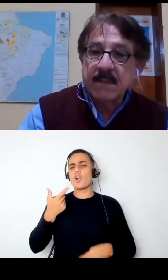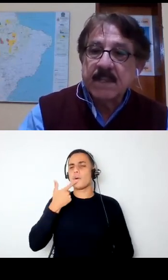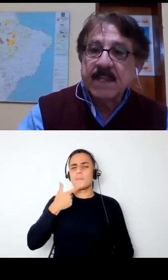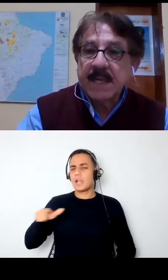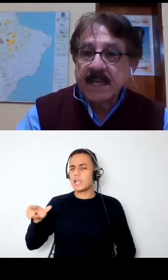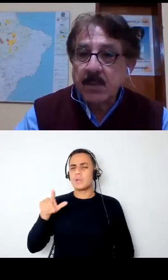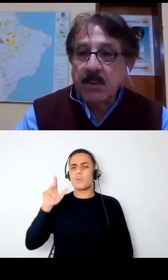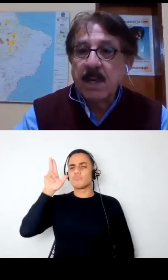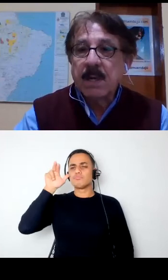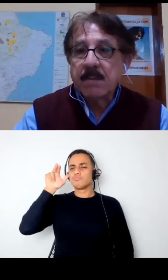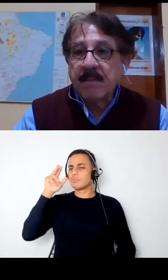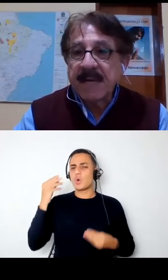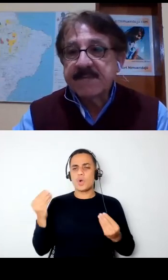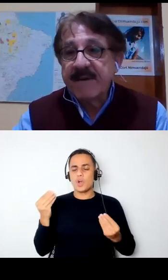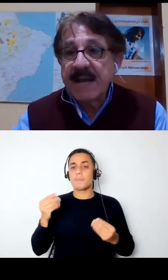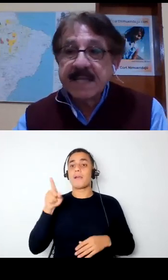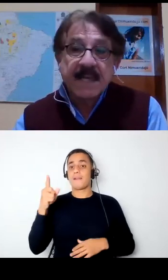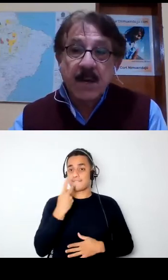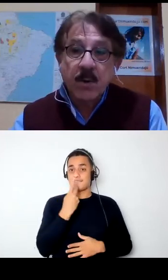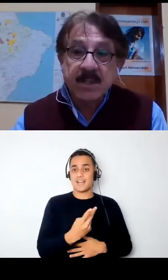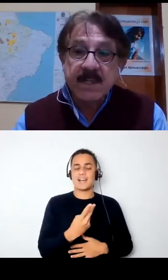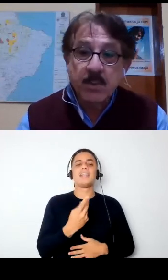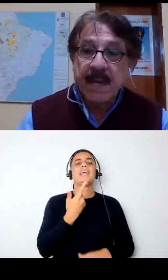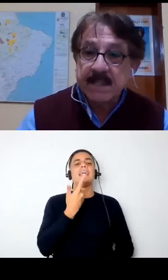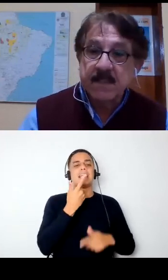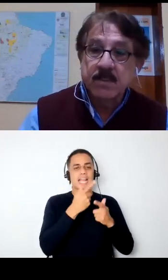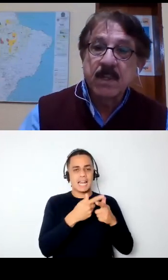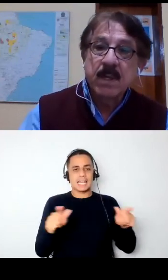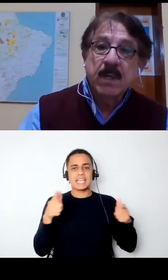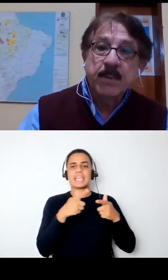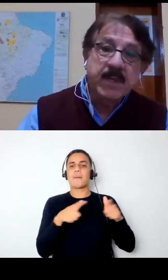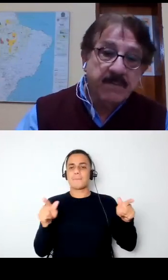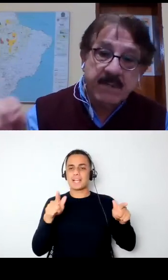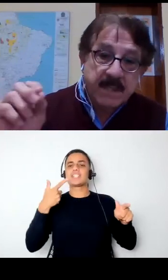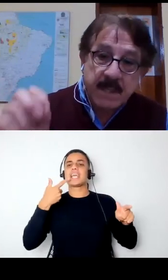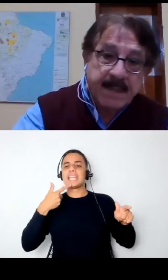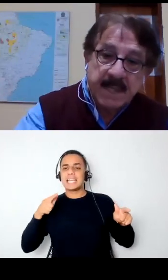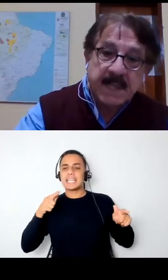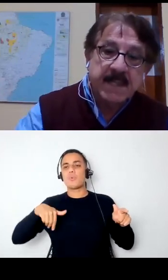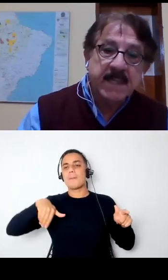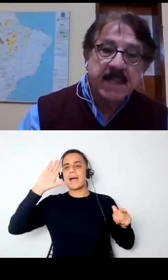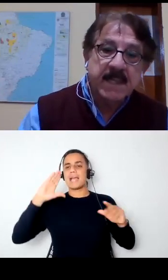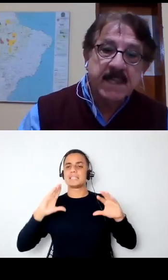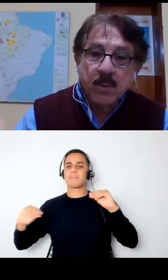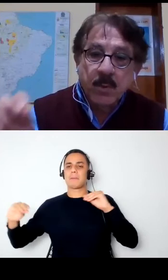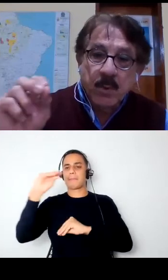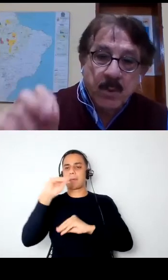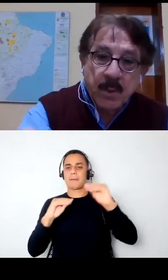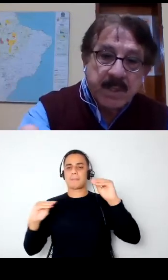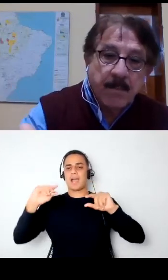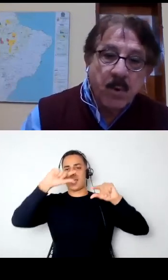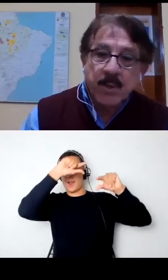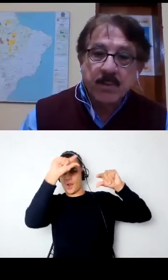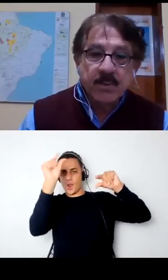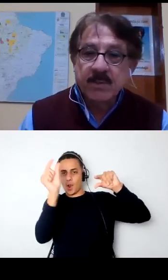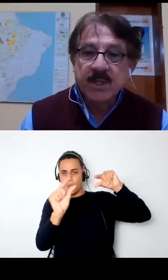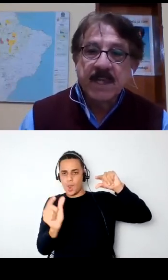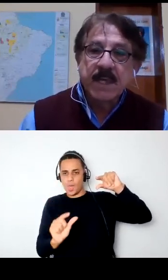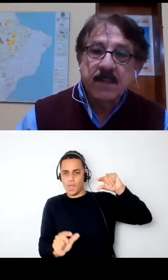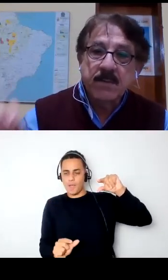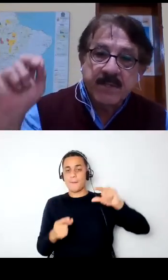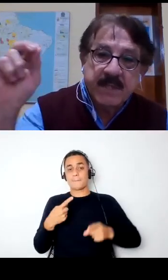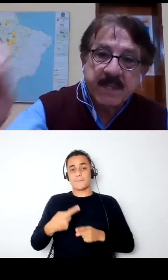gramática da língua mais falada na costa do Brasil. Porque você aprendesse o tamoio no